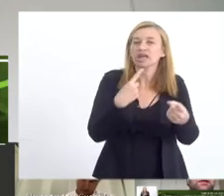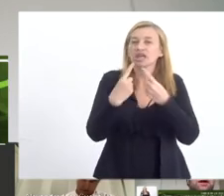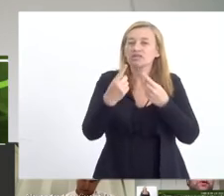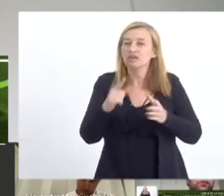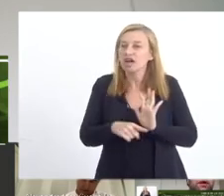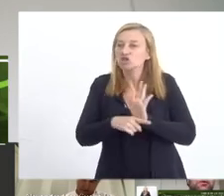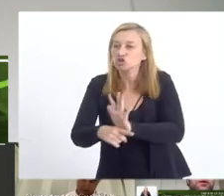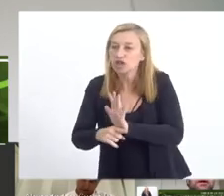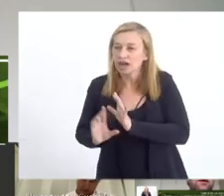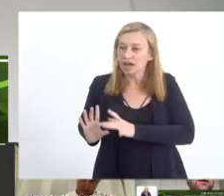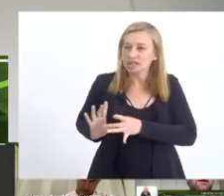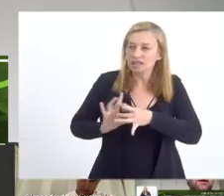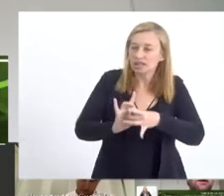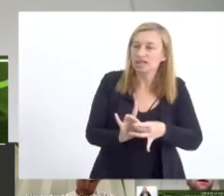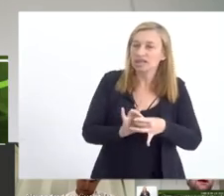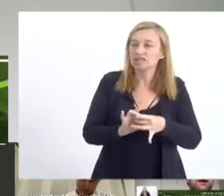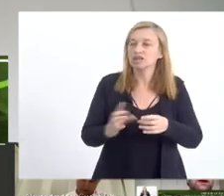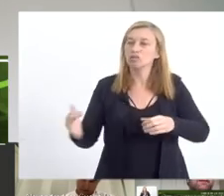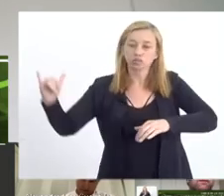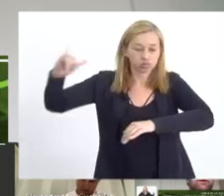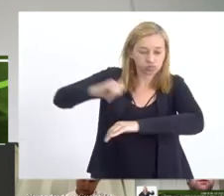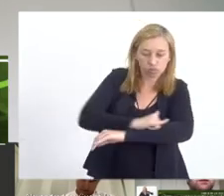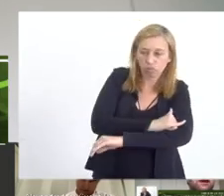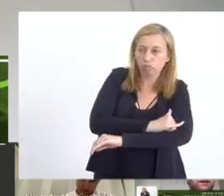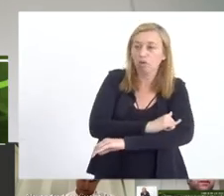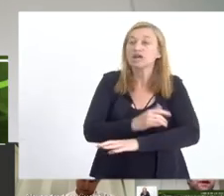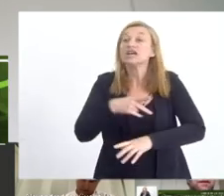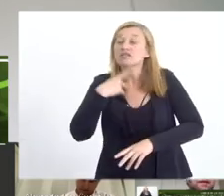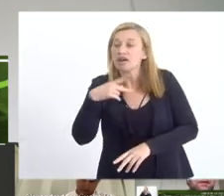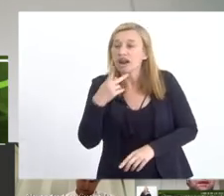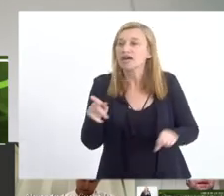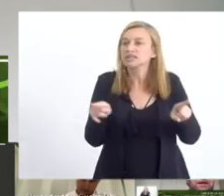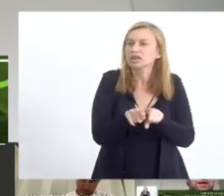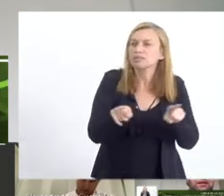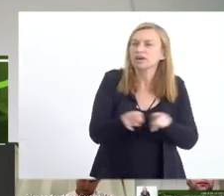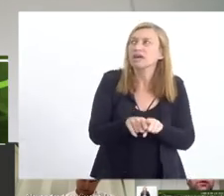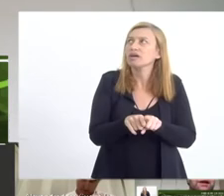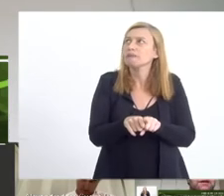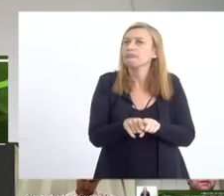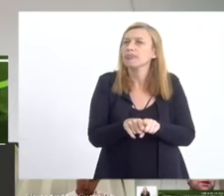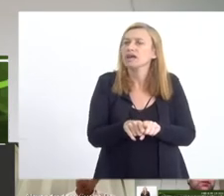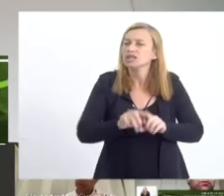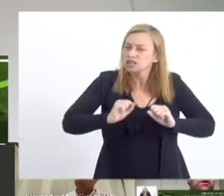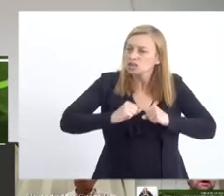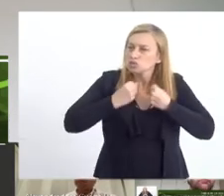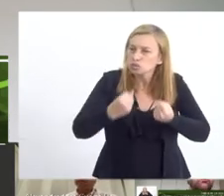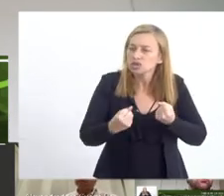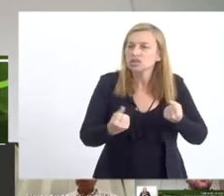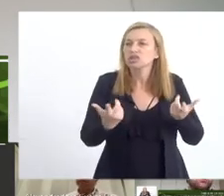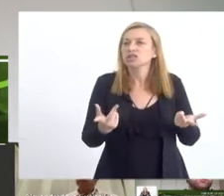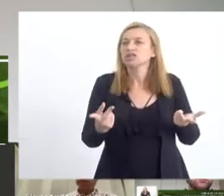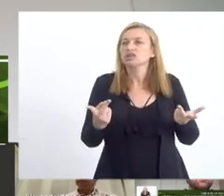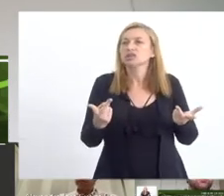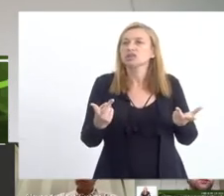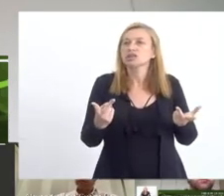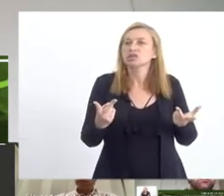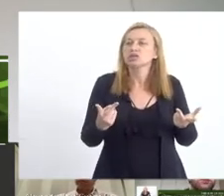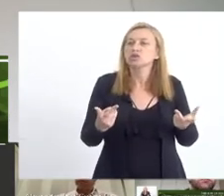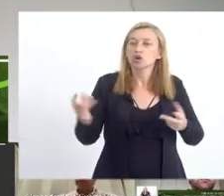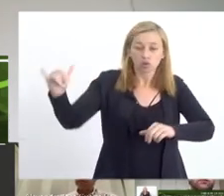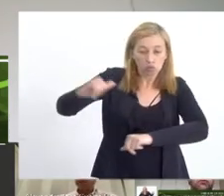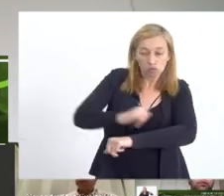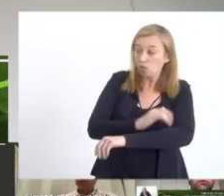entre esses aeroportos. Né? Dizer desse fortalecimento, né, do nosso ramo